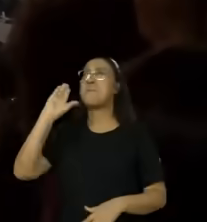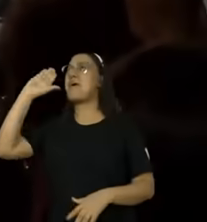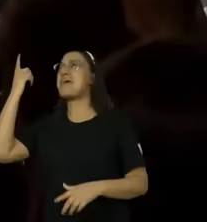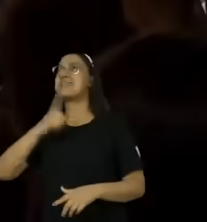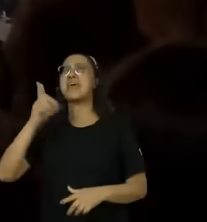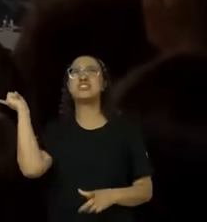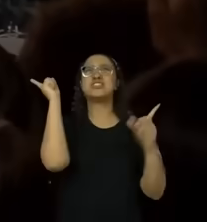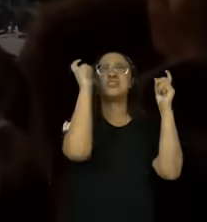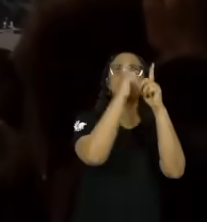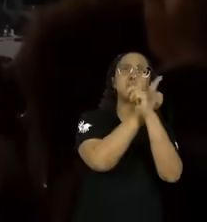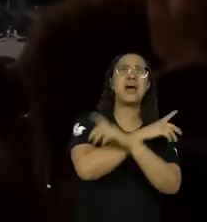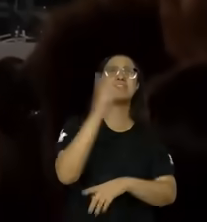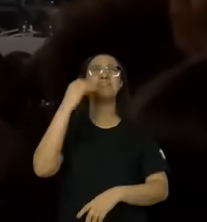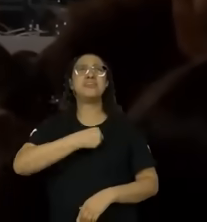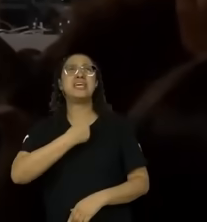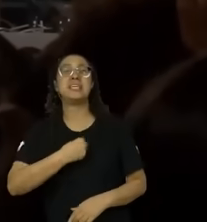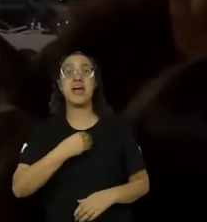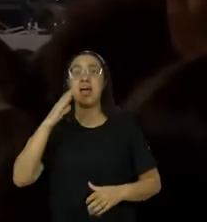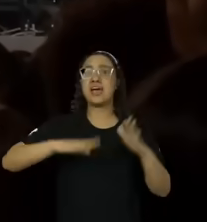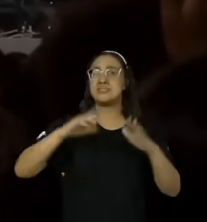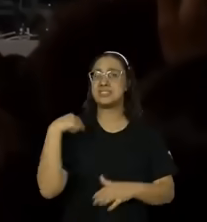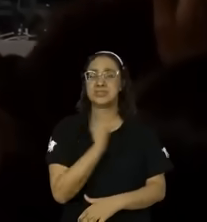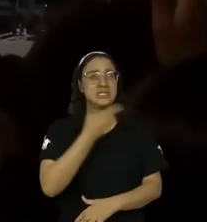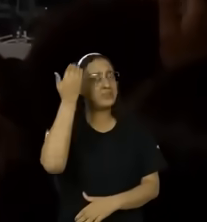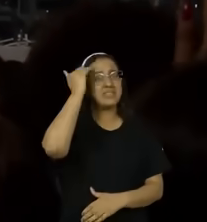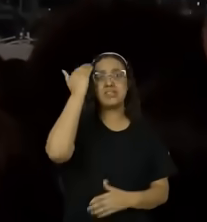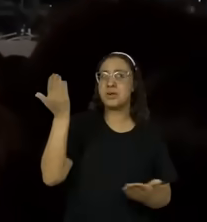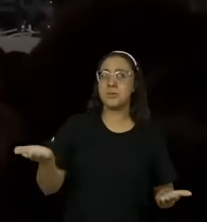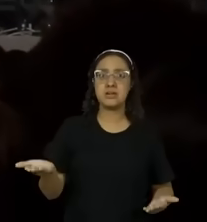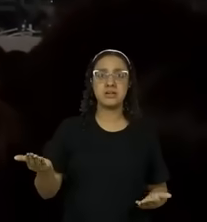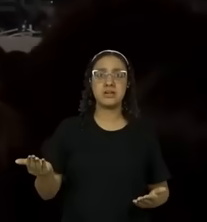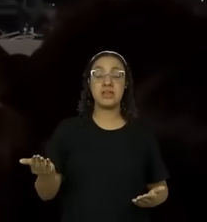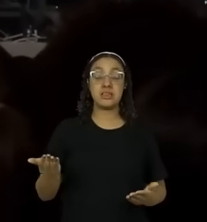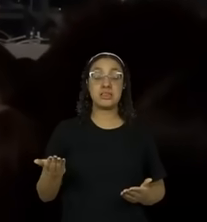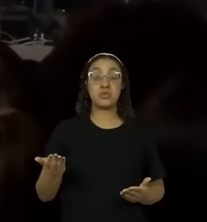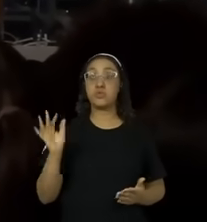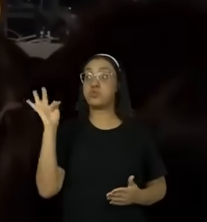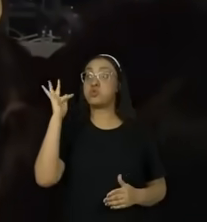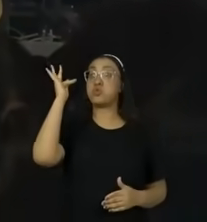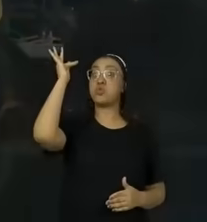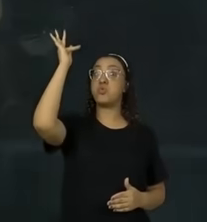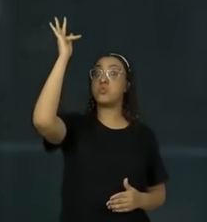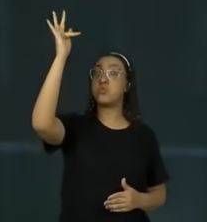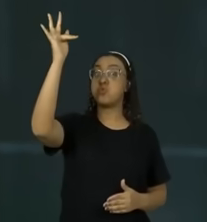homem, de um homem dizendo: ai, ai, ai. Não, era dizendo: eu entendo o porquê de tudo